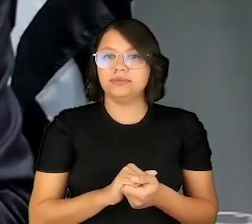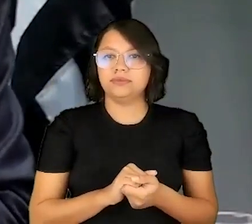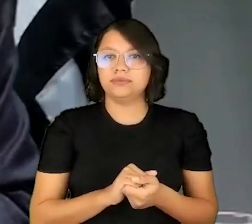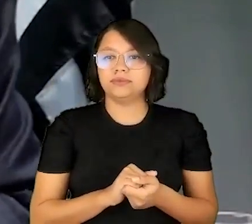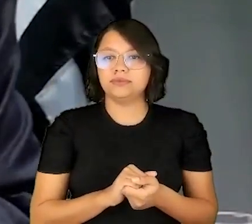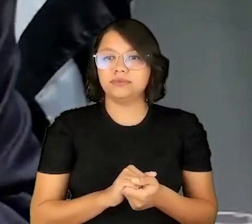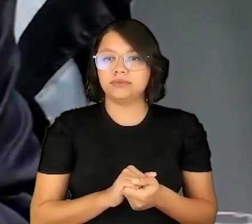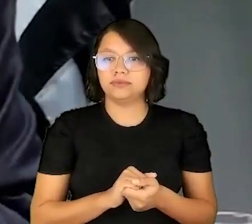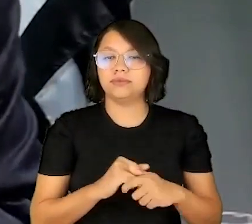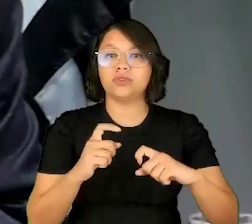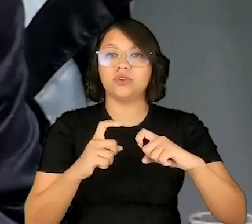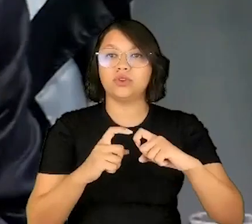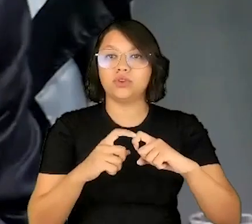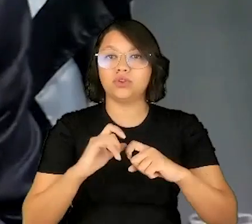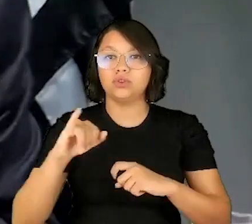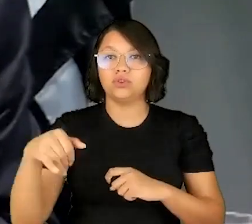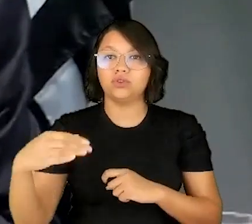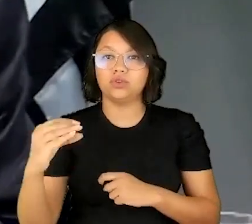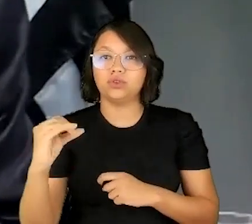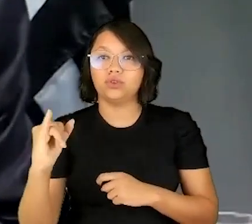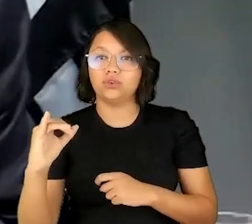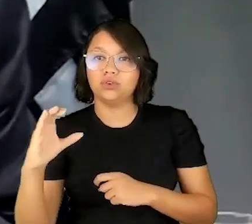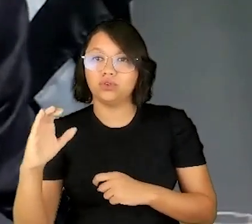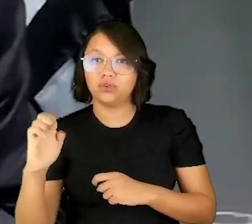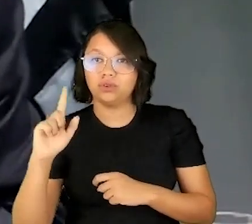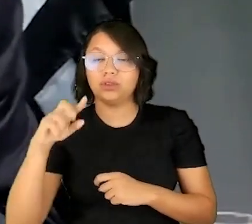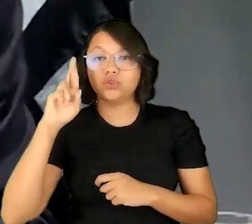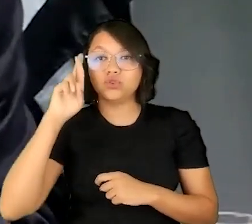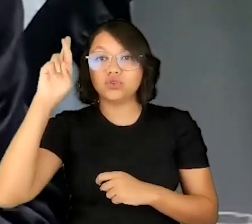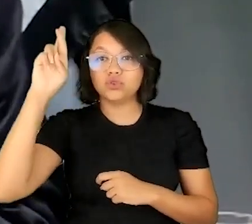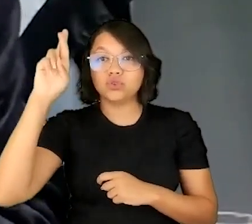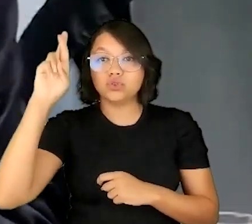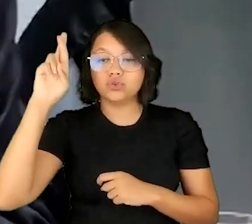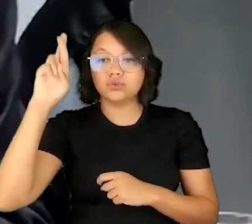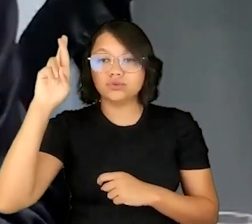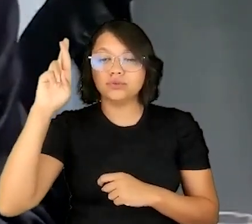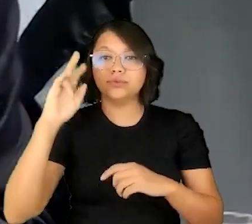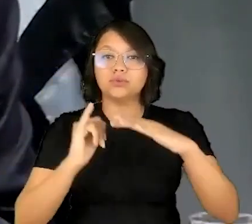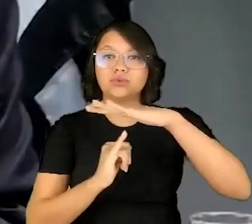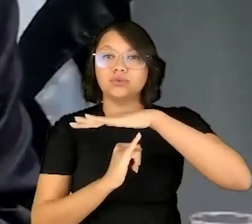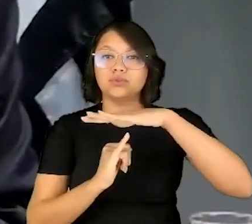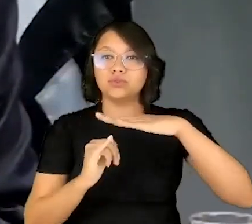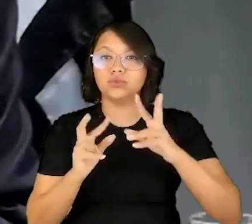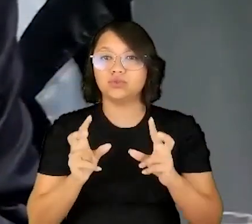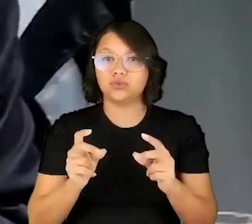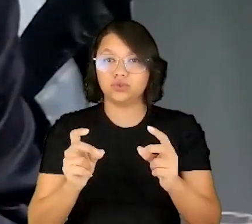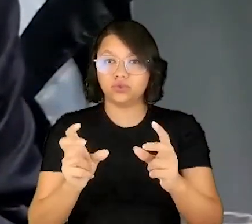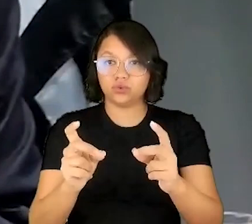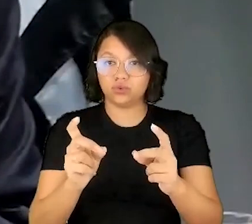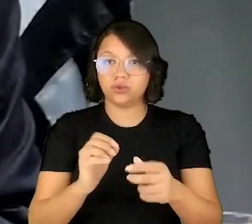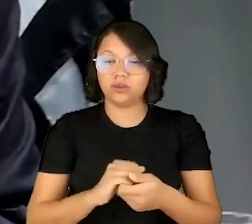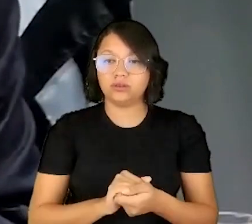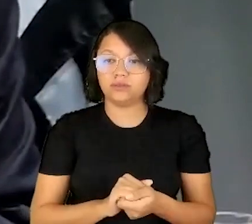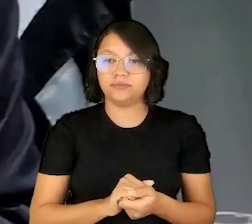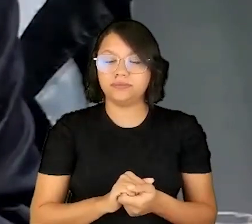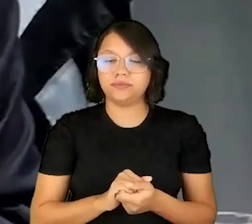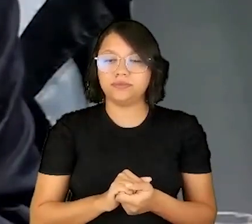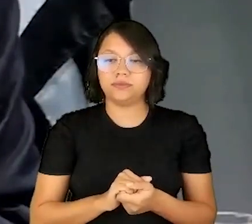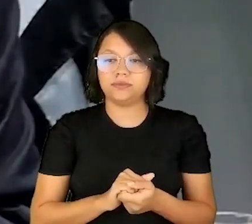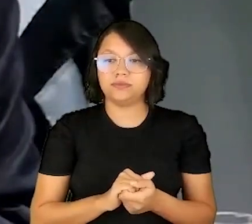a doutora Joyce Chacon, que é diretora do Instituto do Câncer,